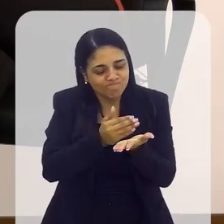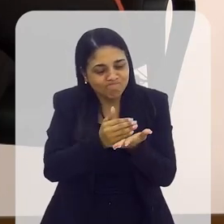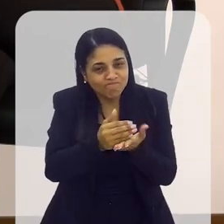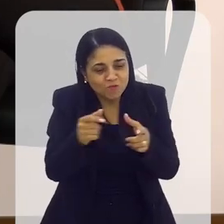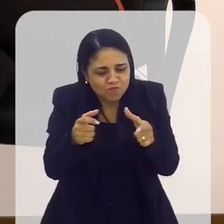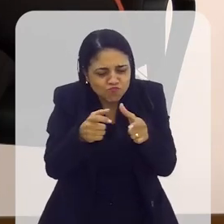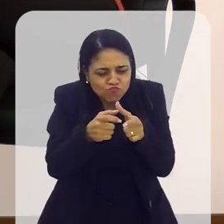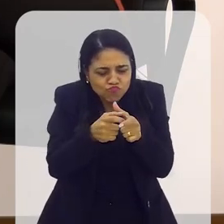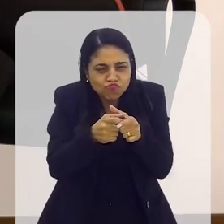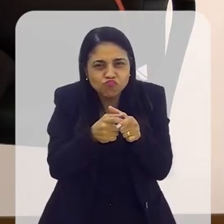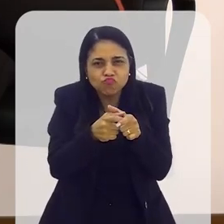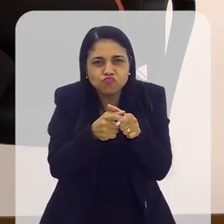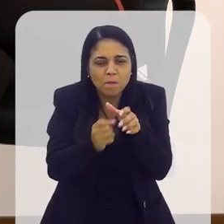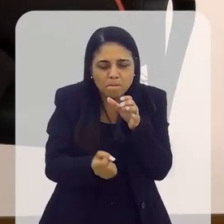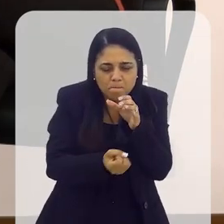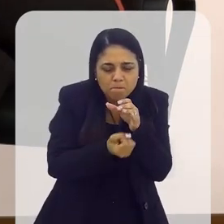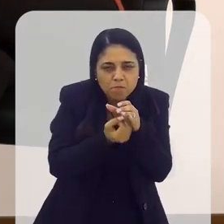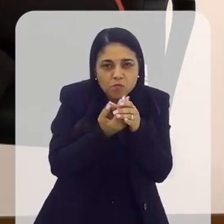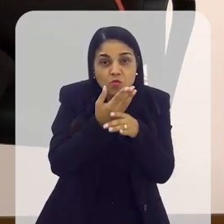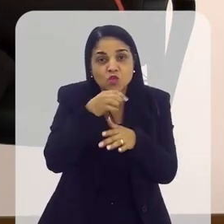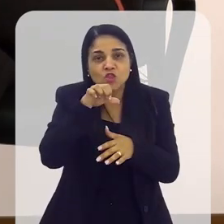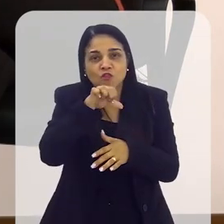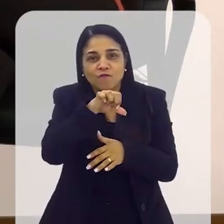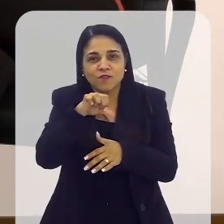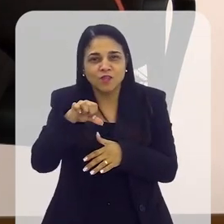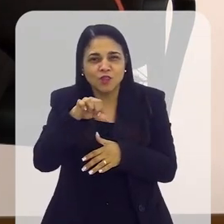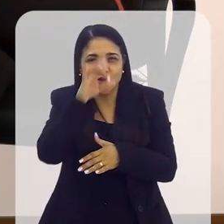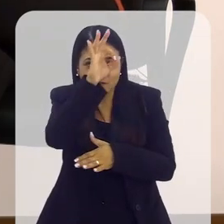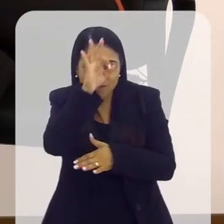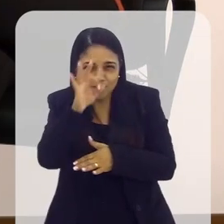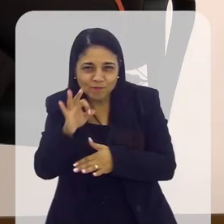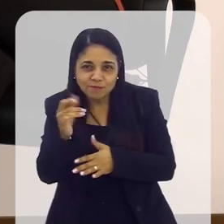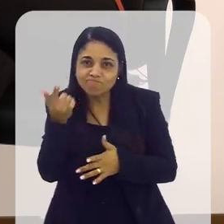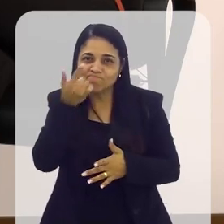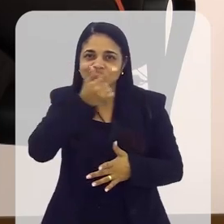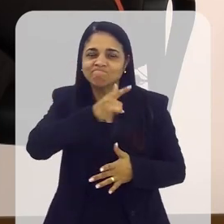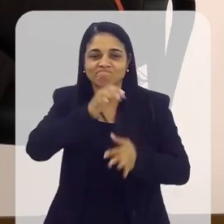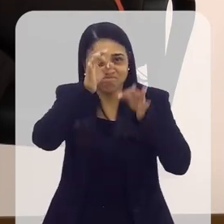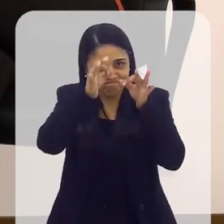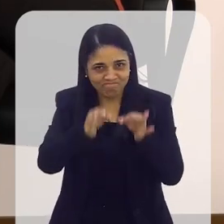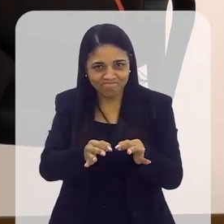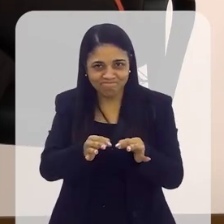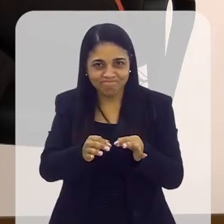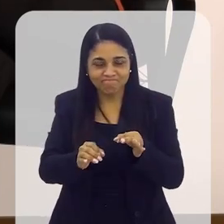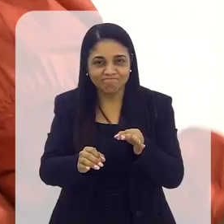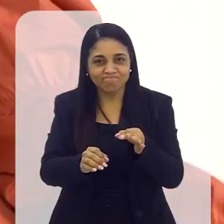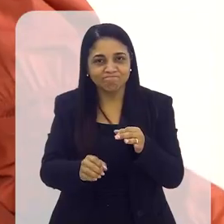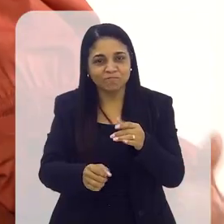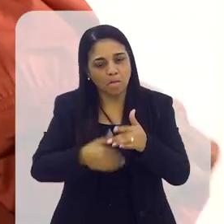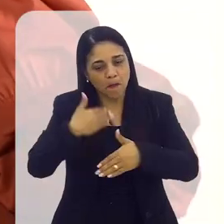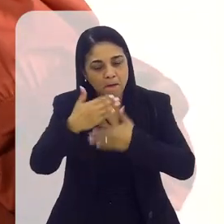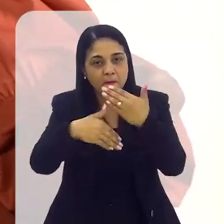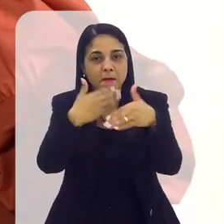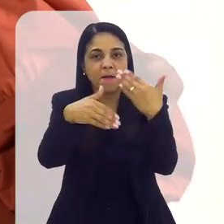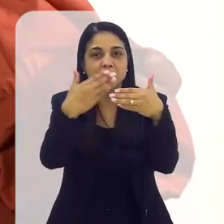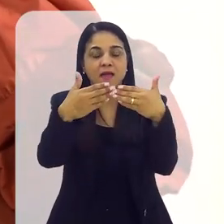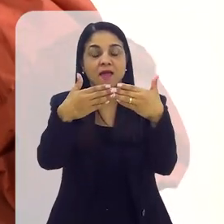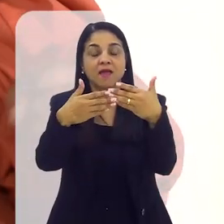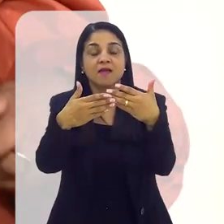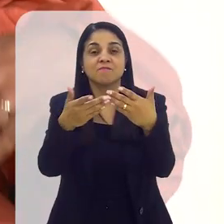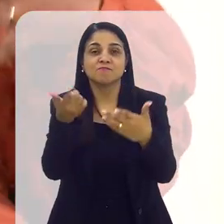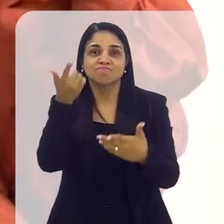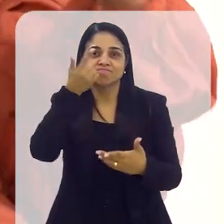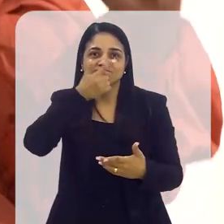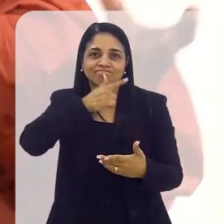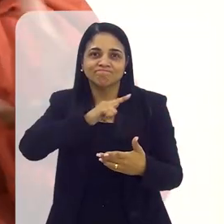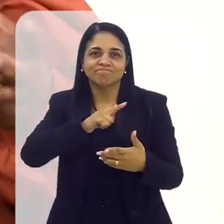começam pequenas, elas têm 99% de dar certo, porque cria raiz.